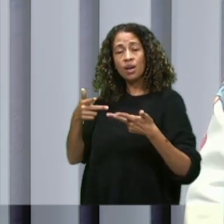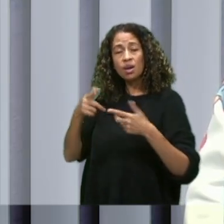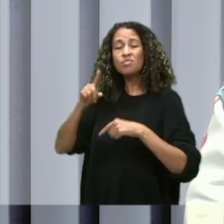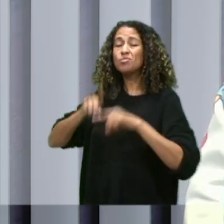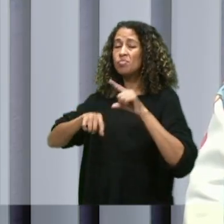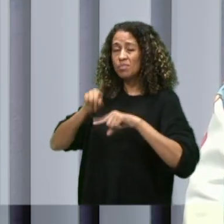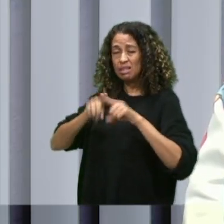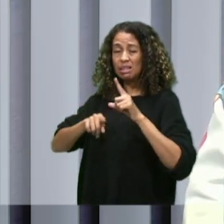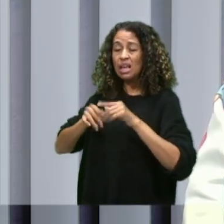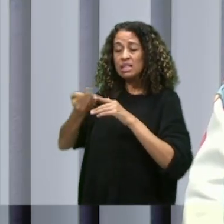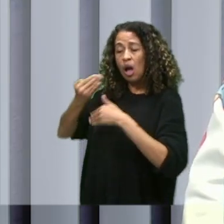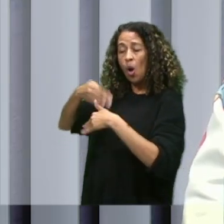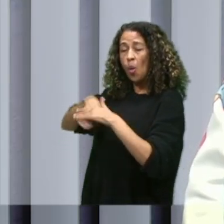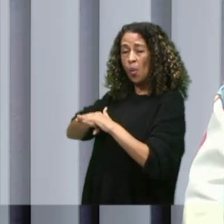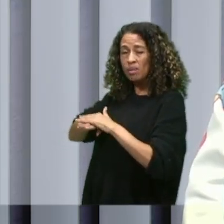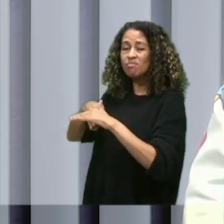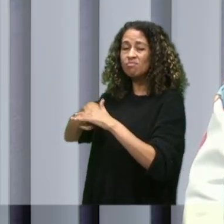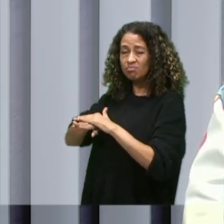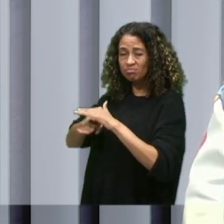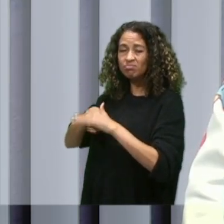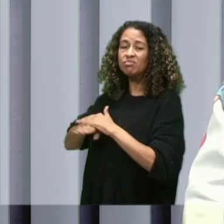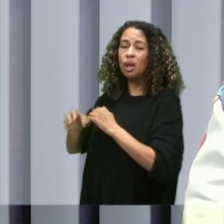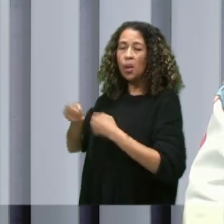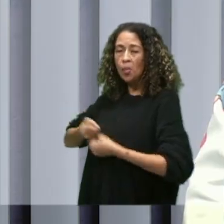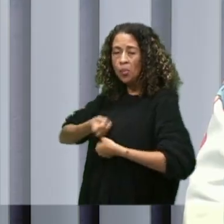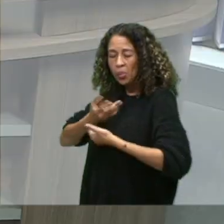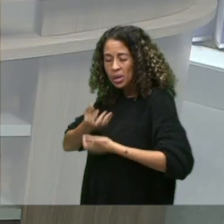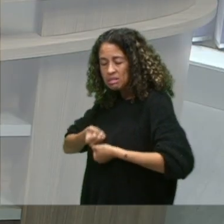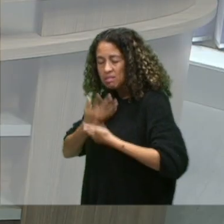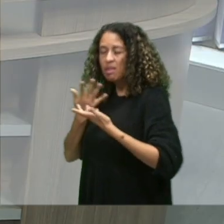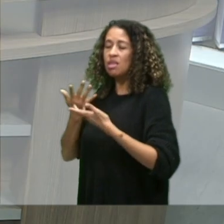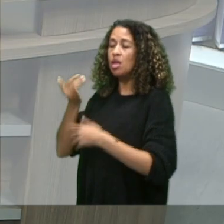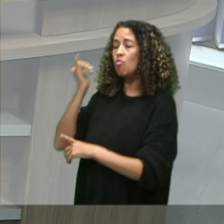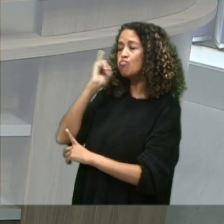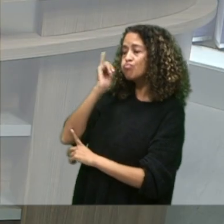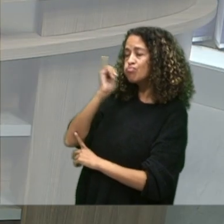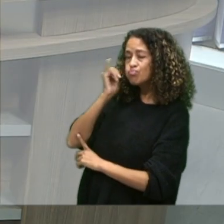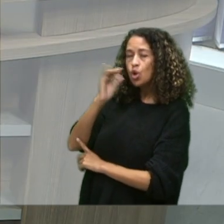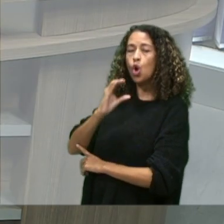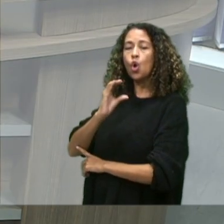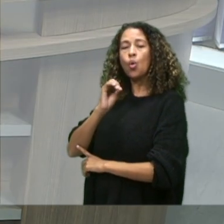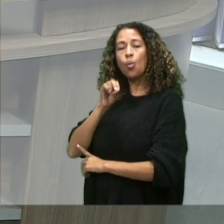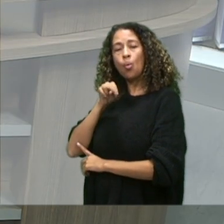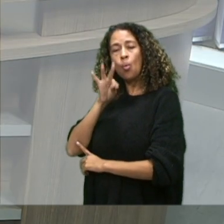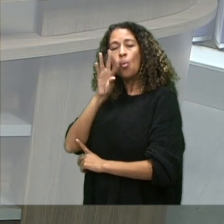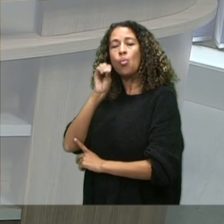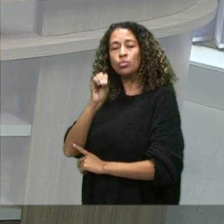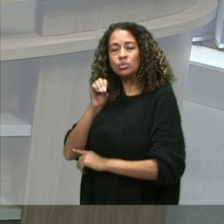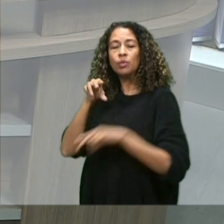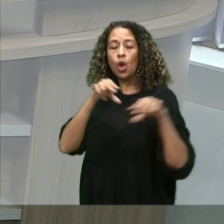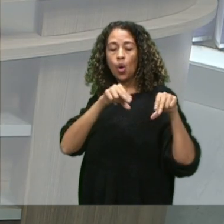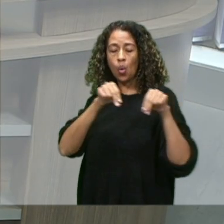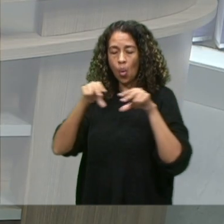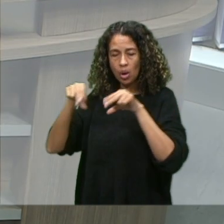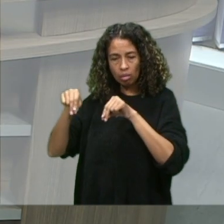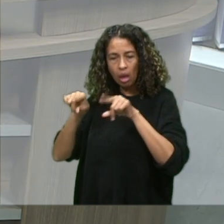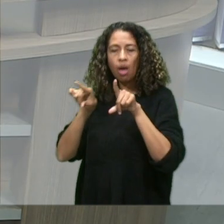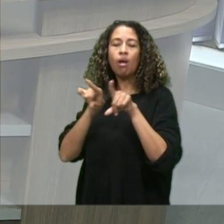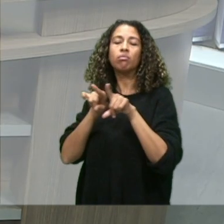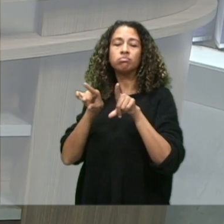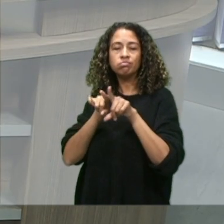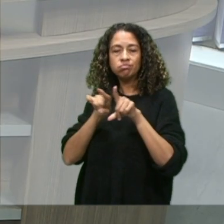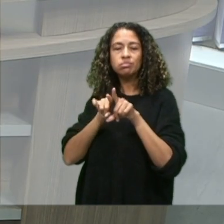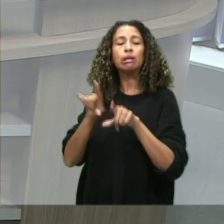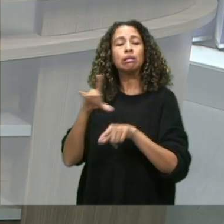material, assim, já tanto poético como de contos. Estou vendo ali, você trabalha com cordel, é isso? Eu tenho cordel